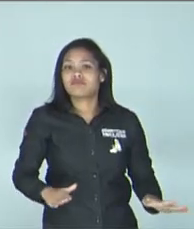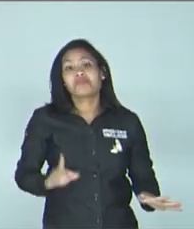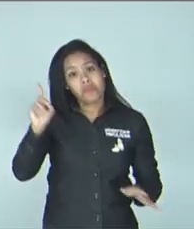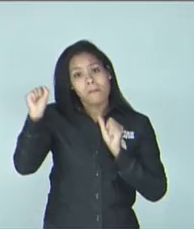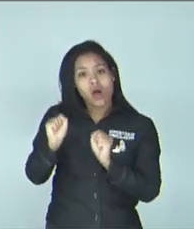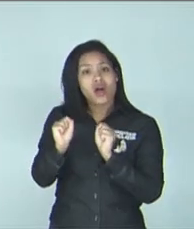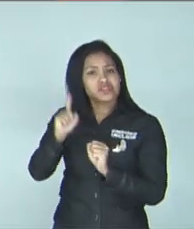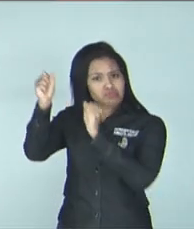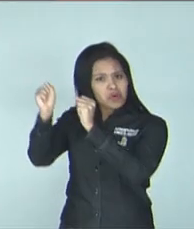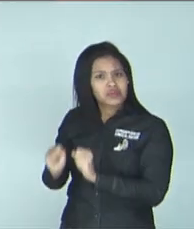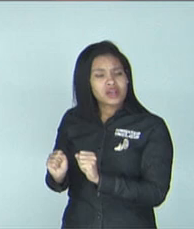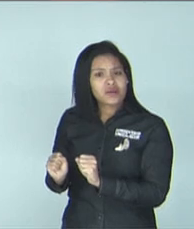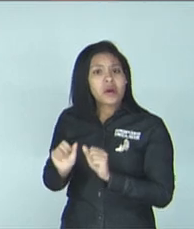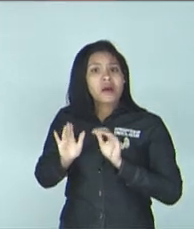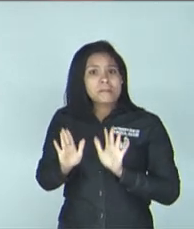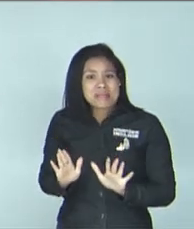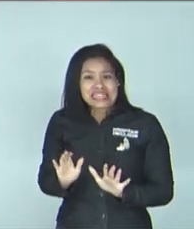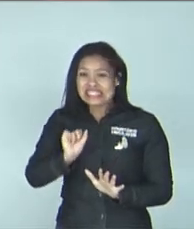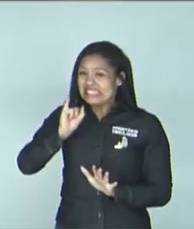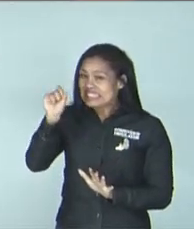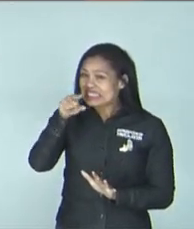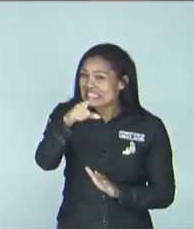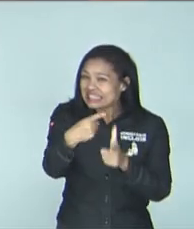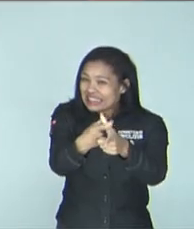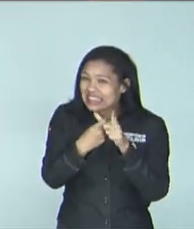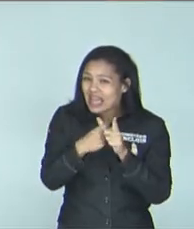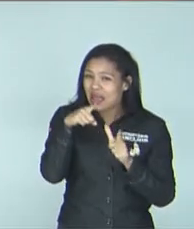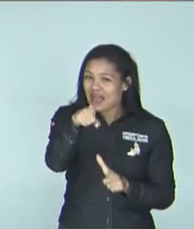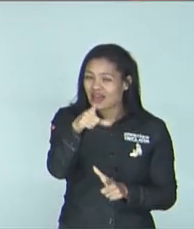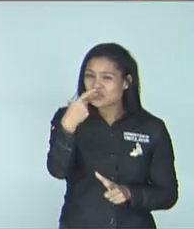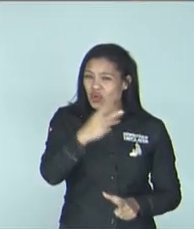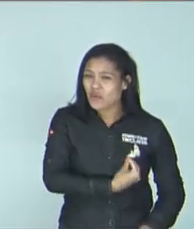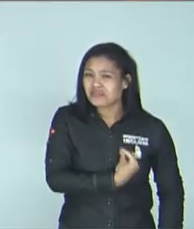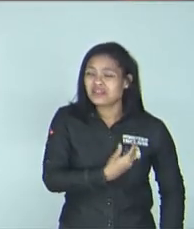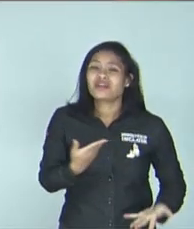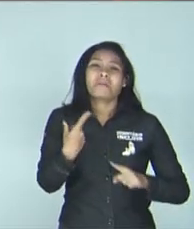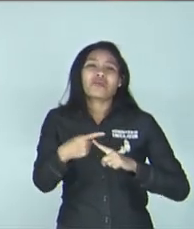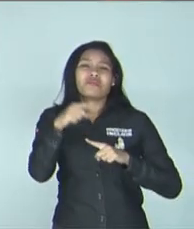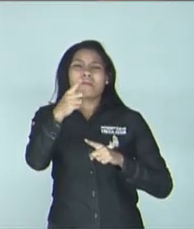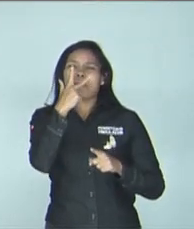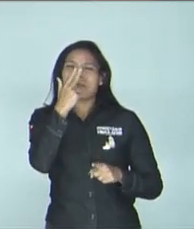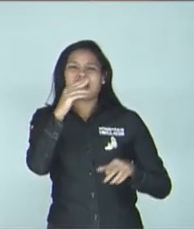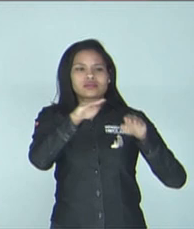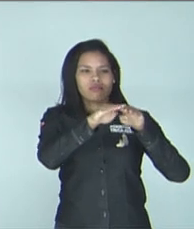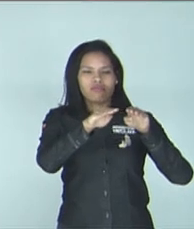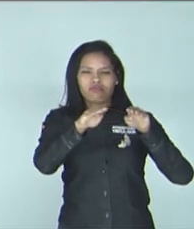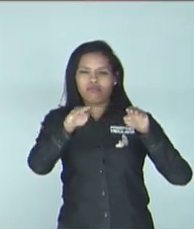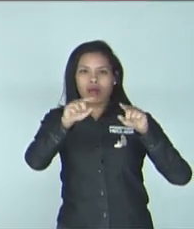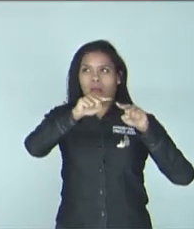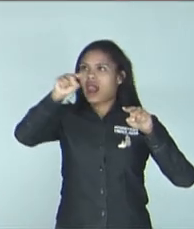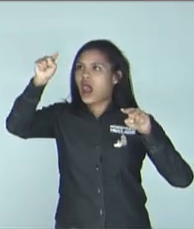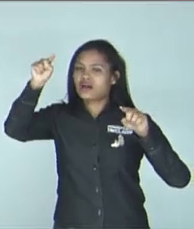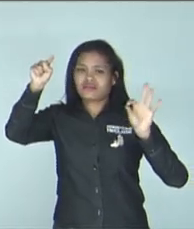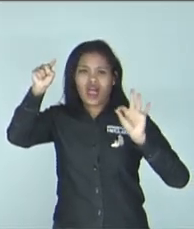você não passou de ano você não passou no teste você não mudou de fase você permaneceu aonde você